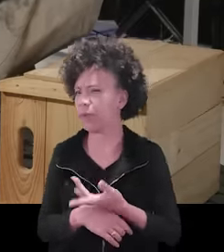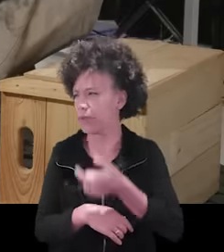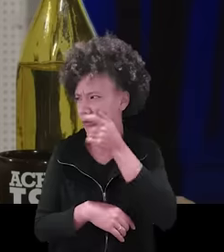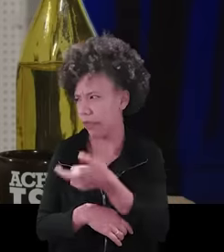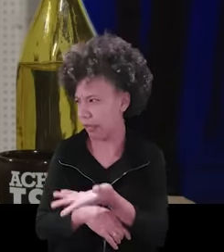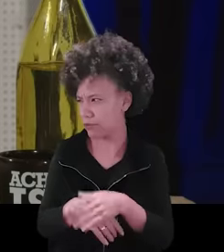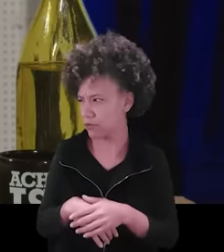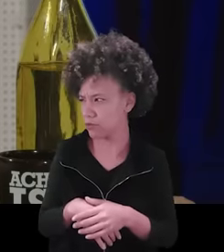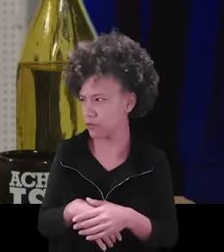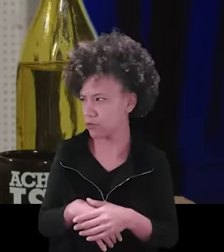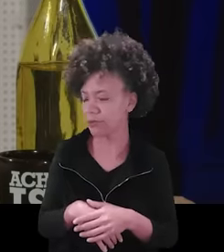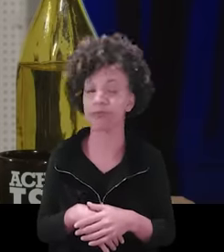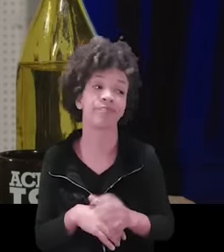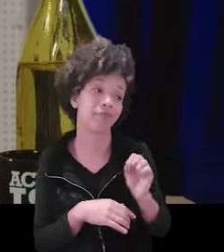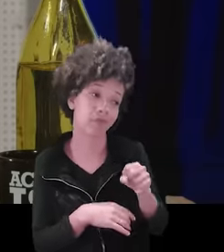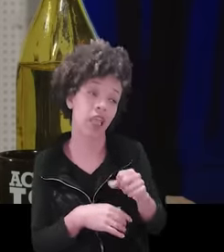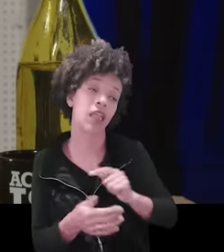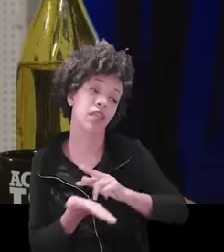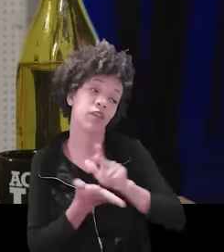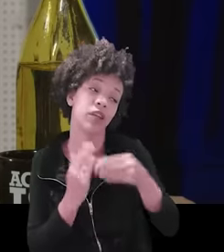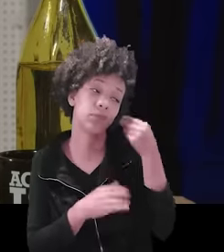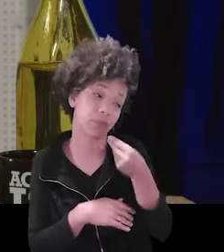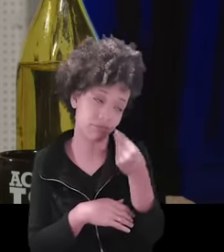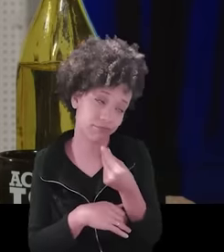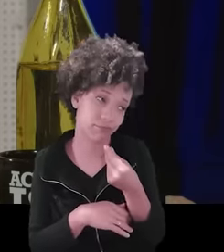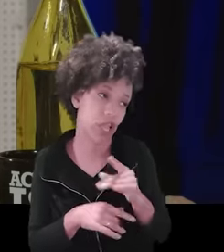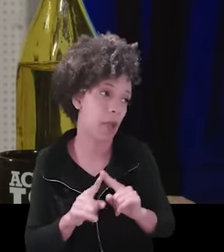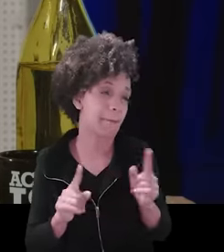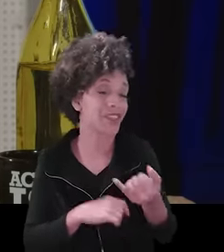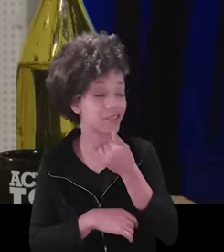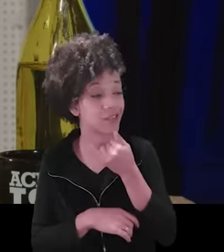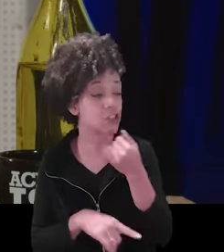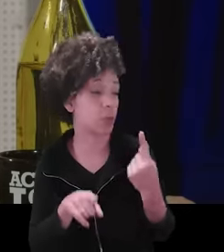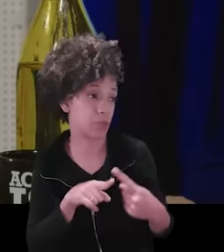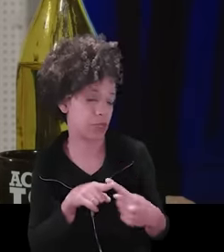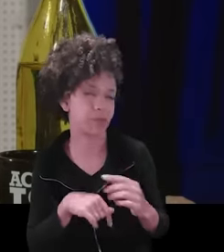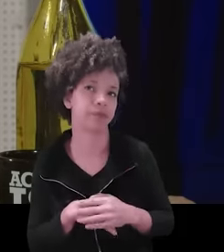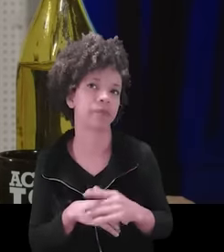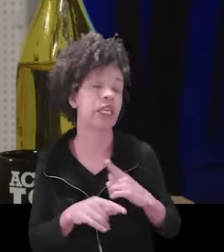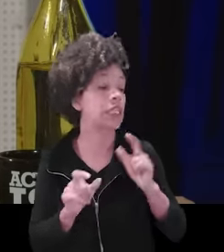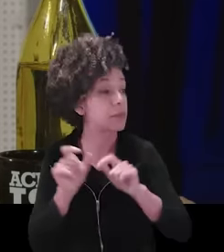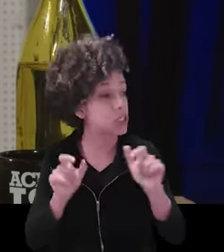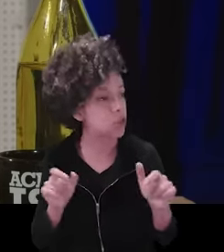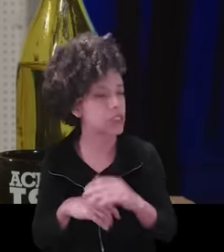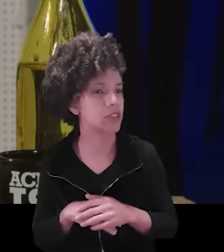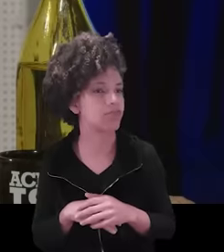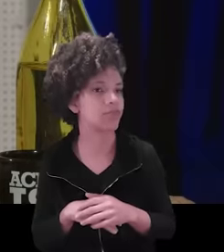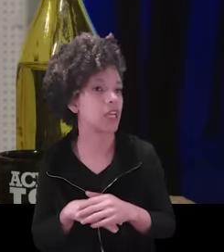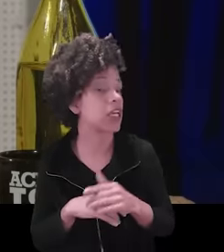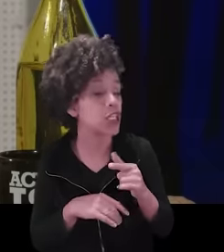conveniência assim tem duas situações lá e o mel é muito triste porque assim tem